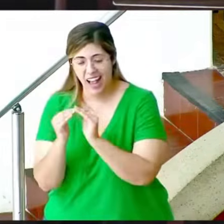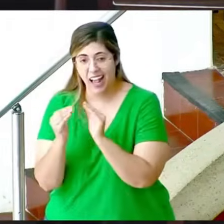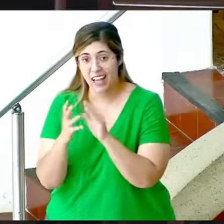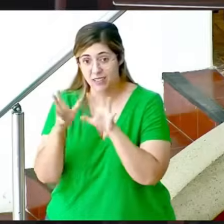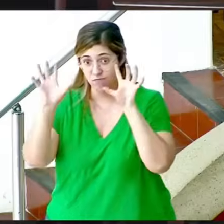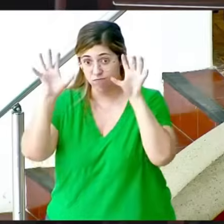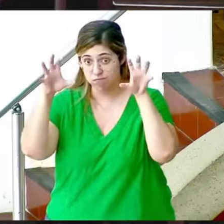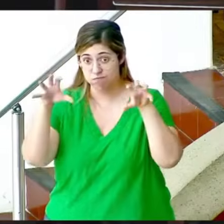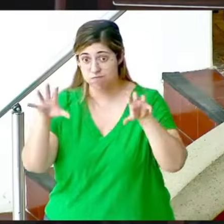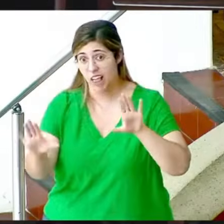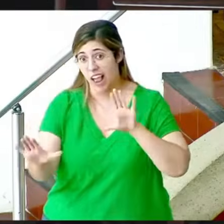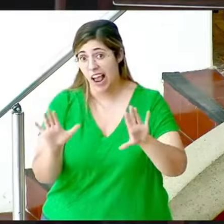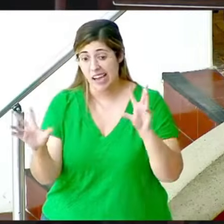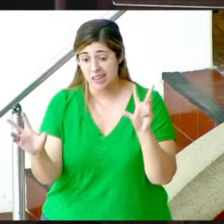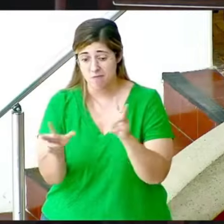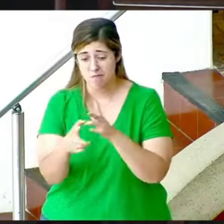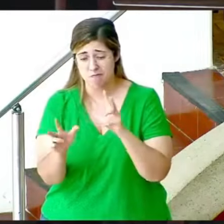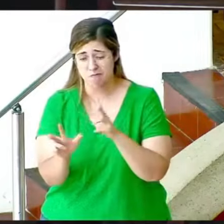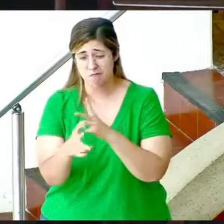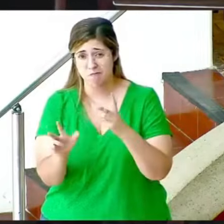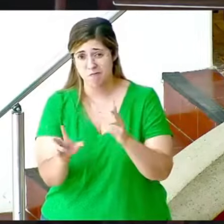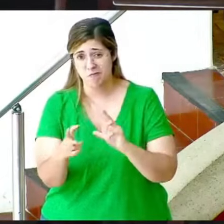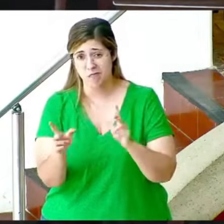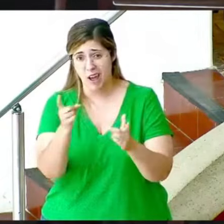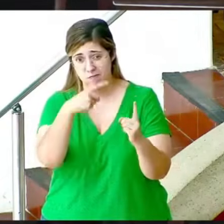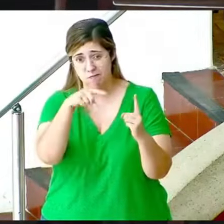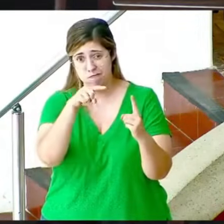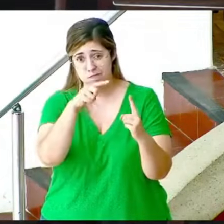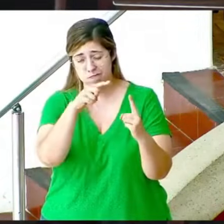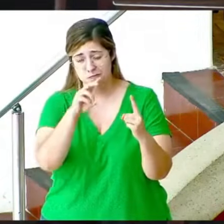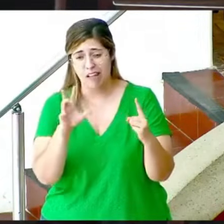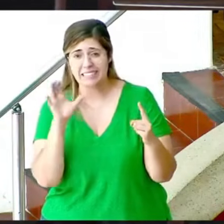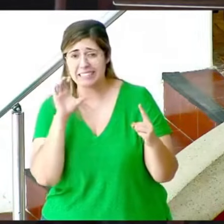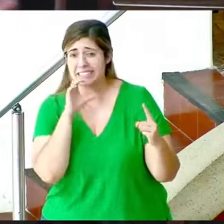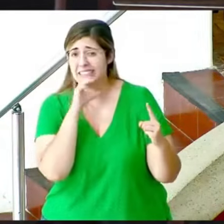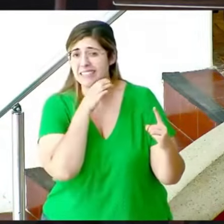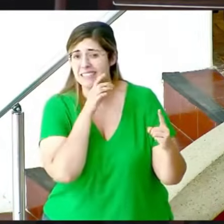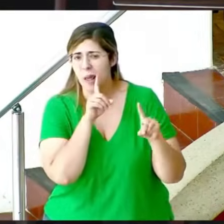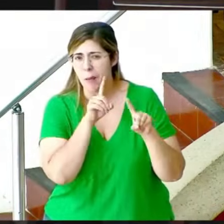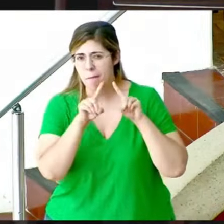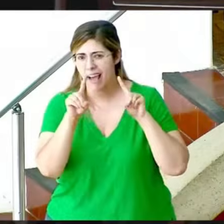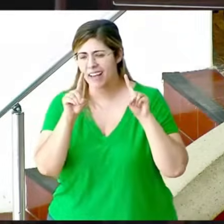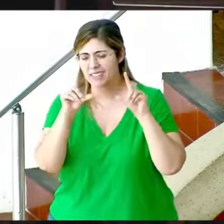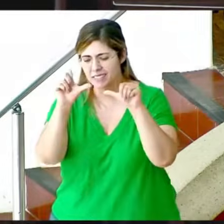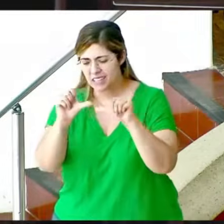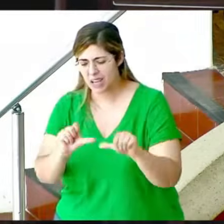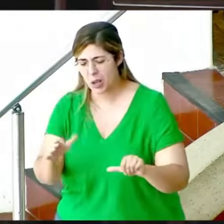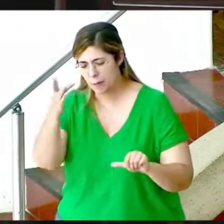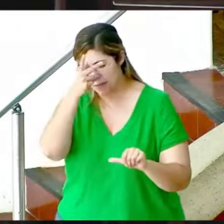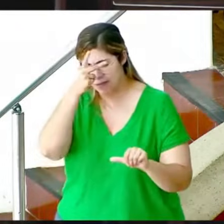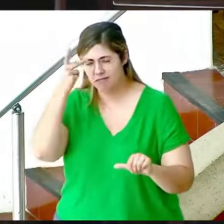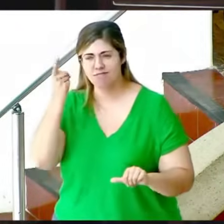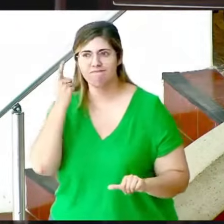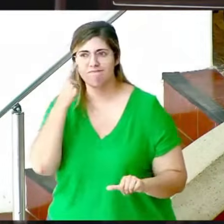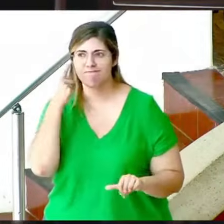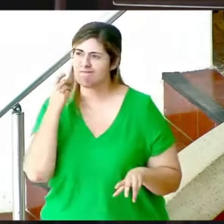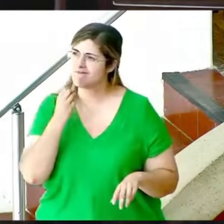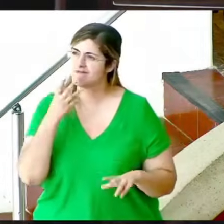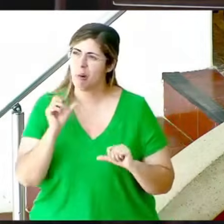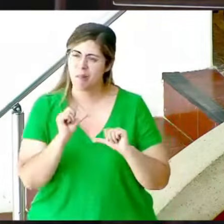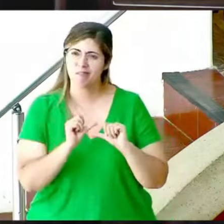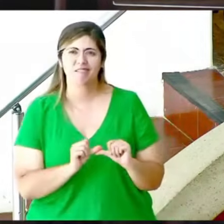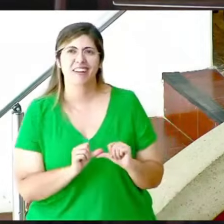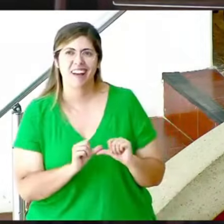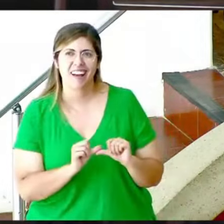está um calor enorme, um ventilador ali dentro e pessoas ali pensando: como é bom estar aqui.